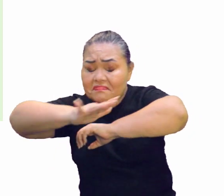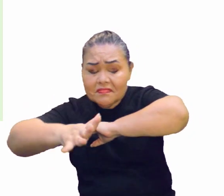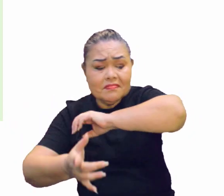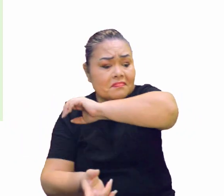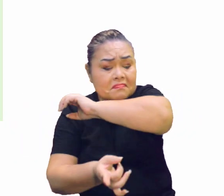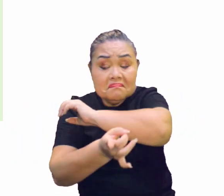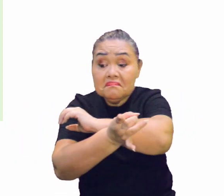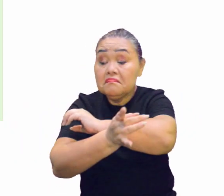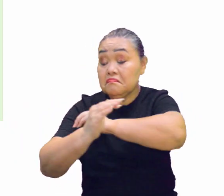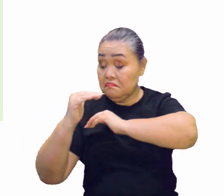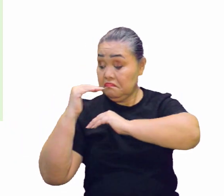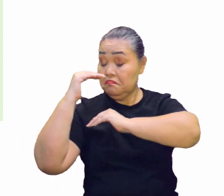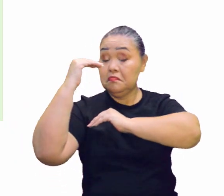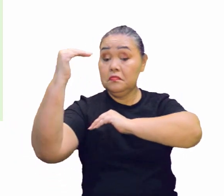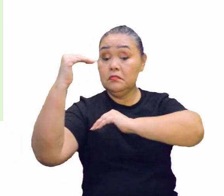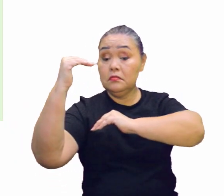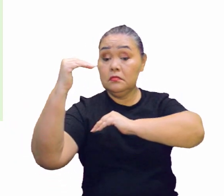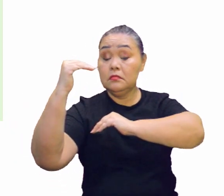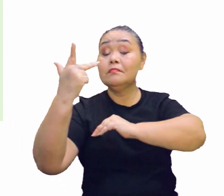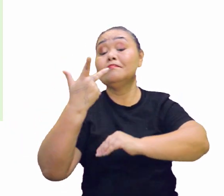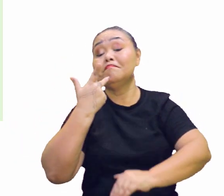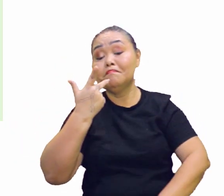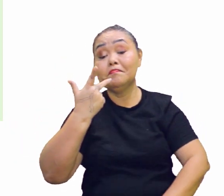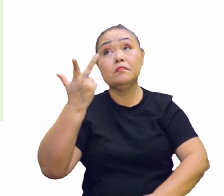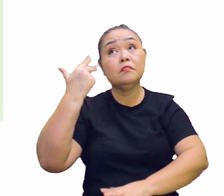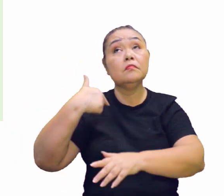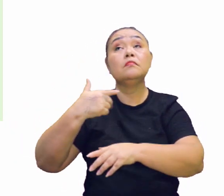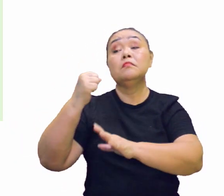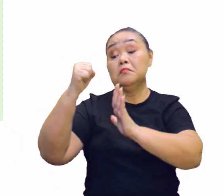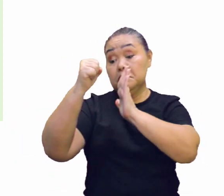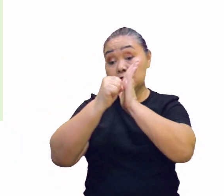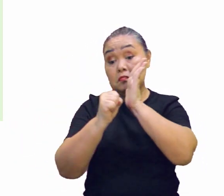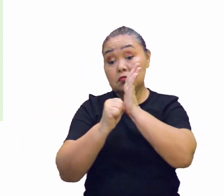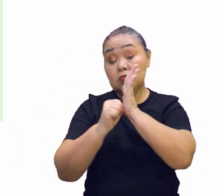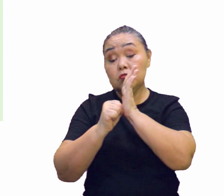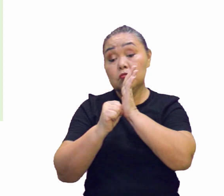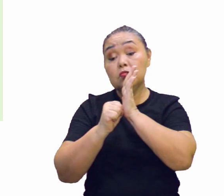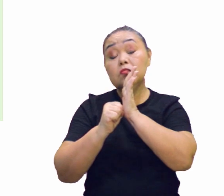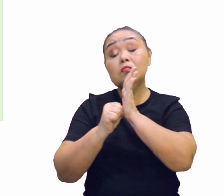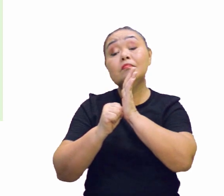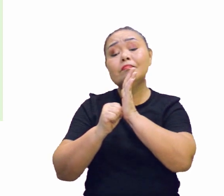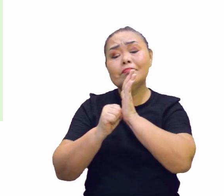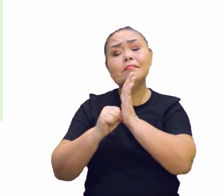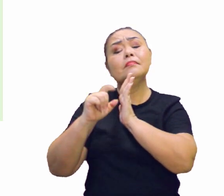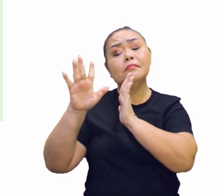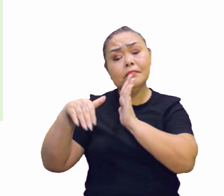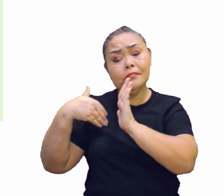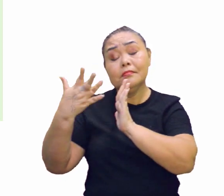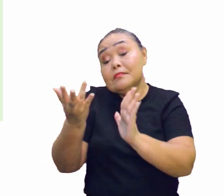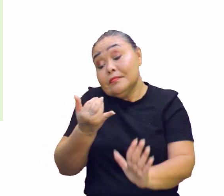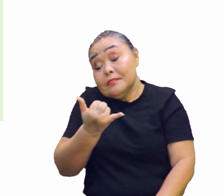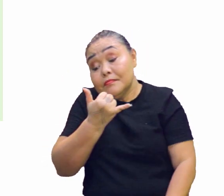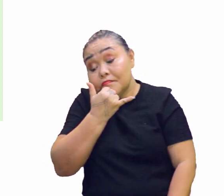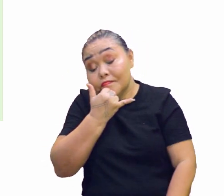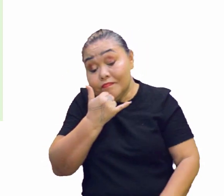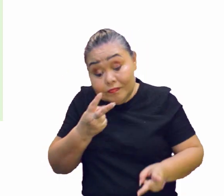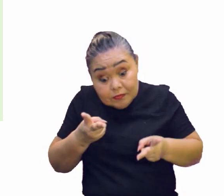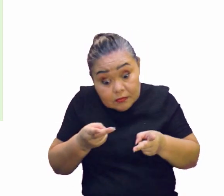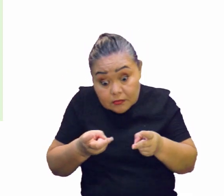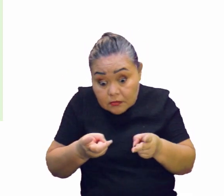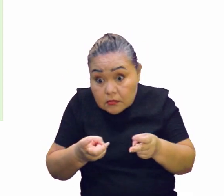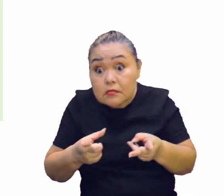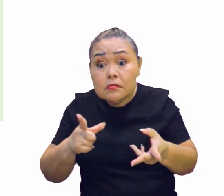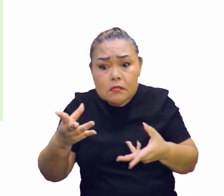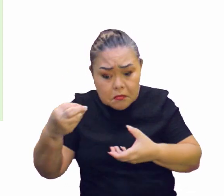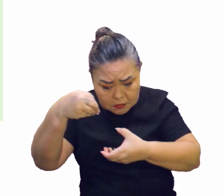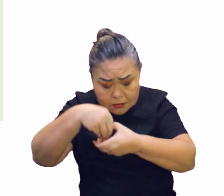dos grandes. Então, ele já falava isso há mais de um século atrás. Então, ainda, infelizmente, é um câncer que a gente tem.